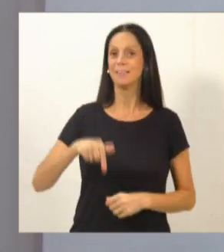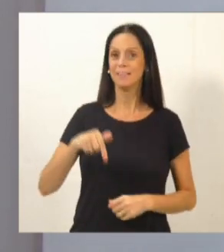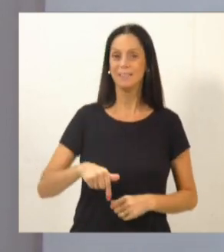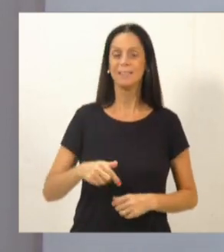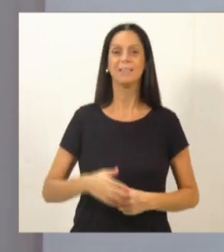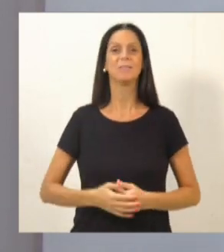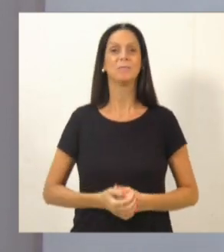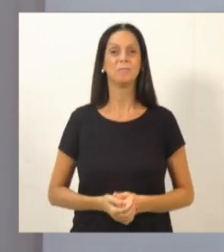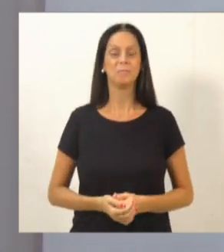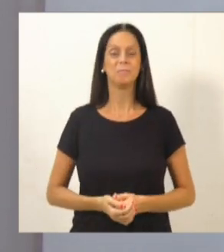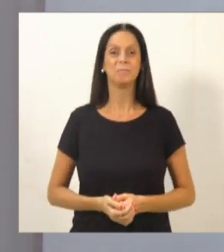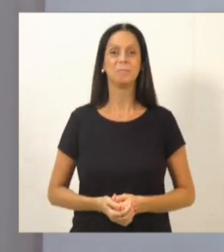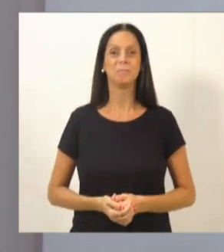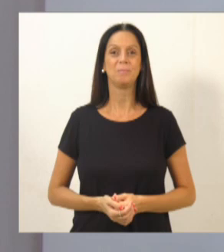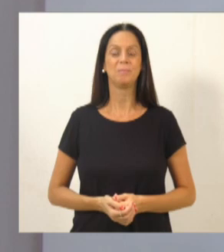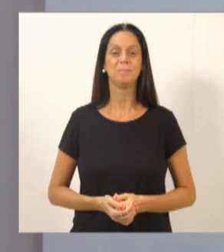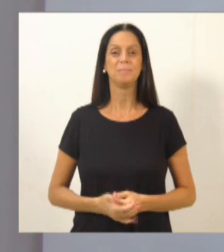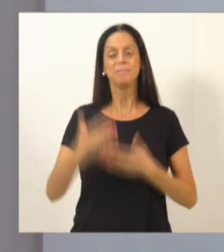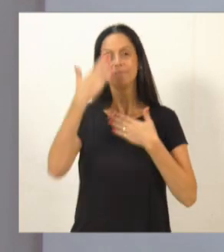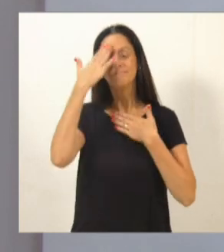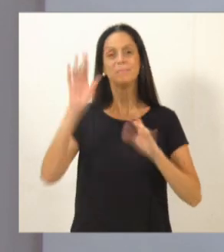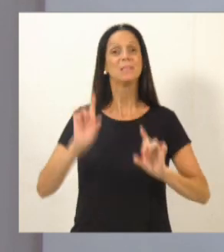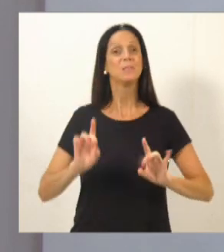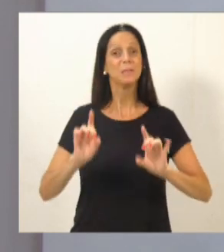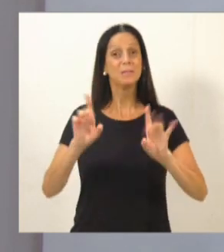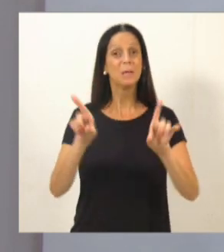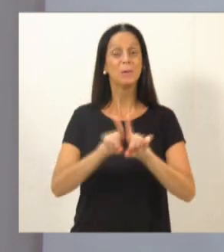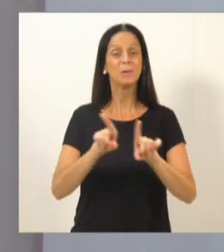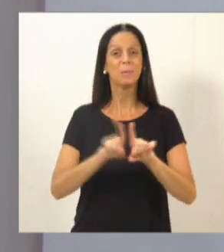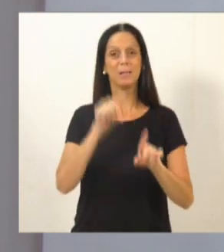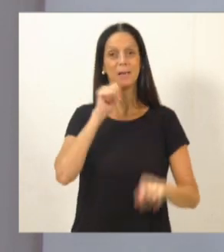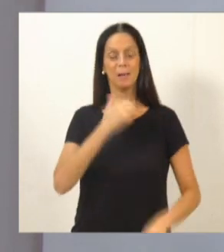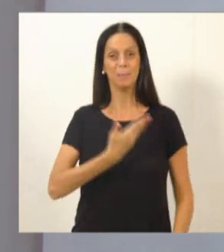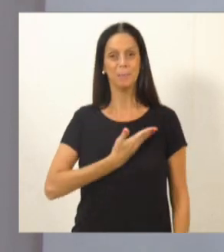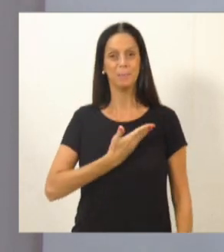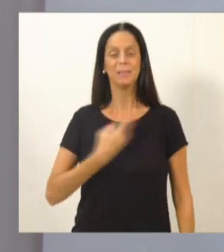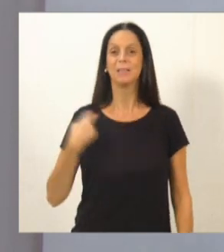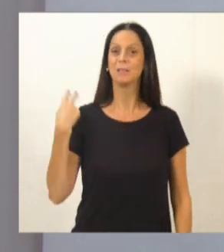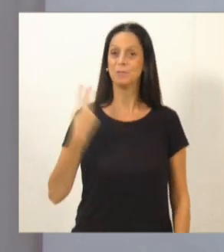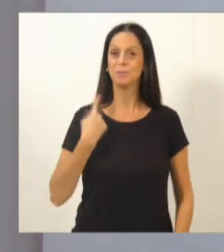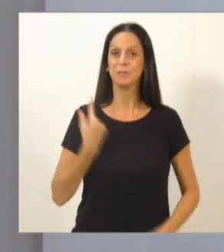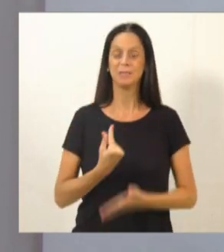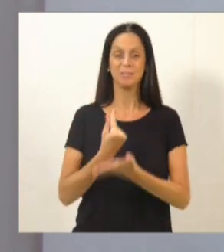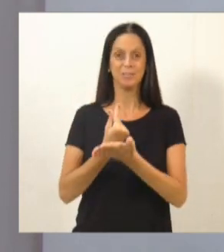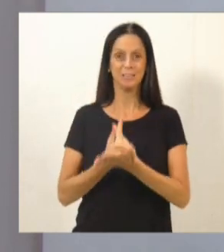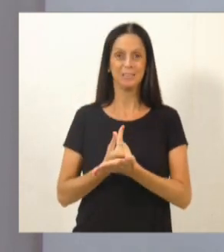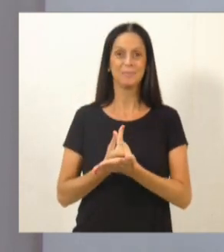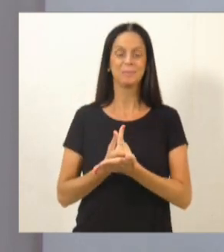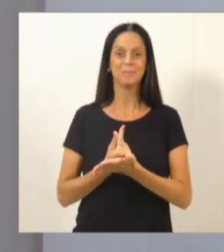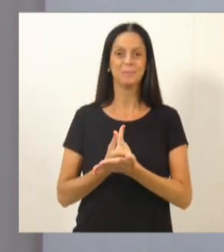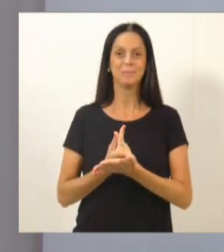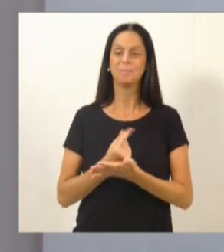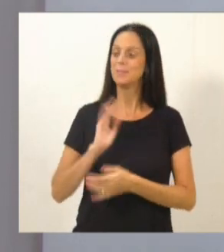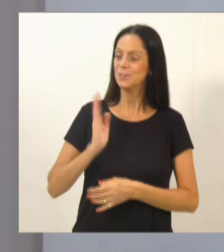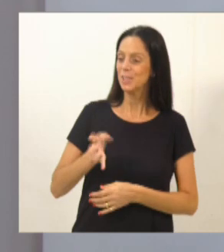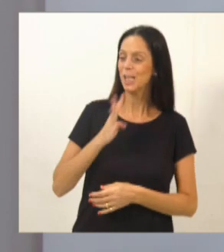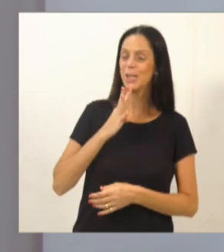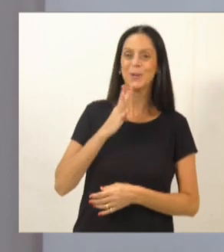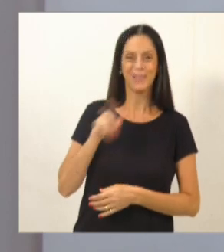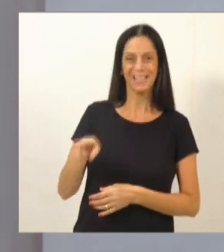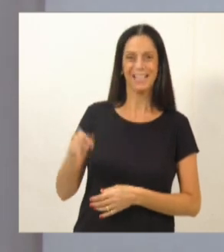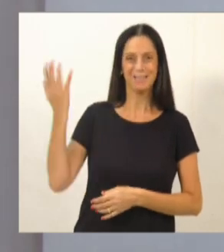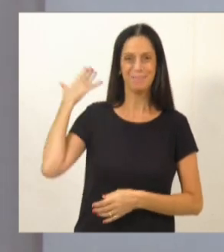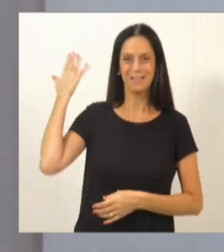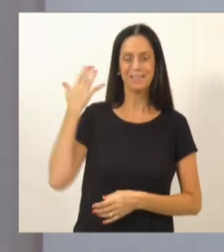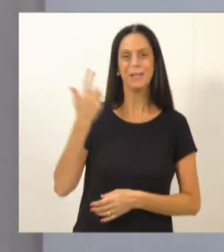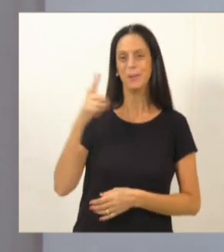E um agradecimento especial à nossa amiga vereadora Cristiane Loureiro, que a gente já conheceu em outra oportunidade,